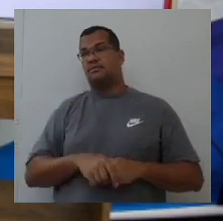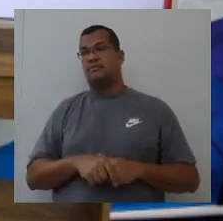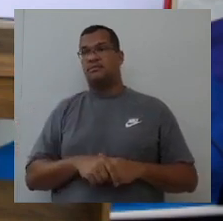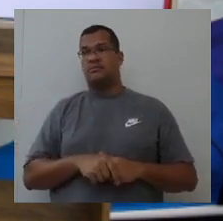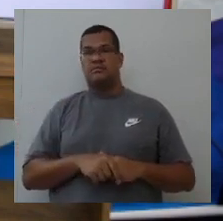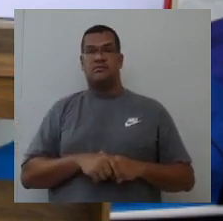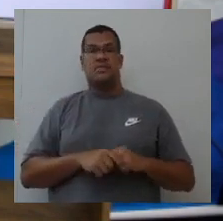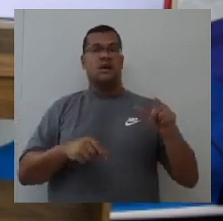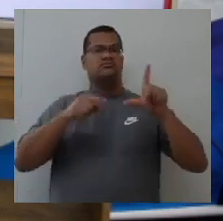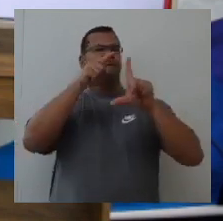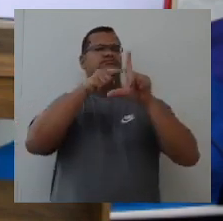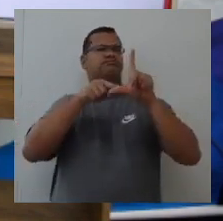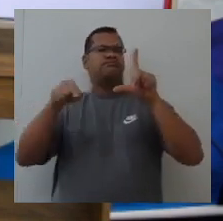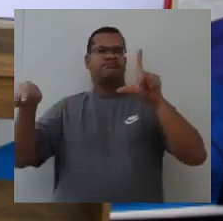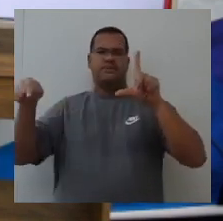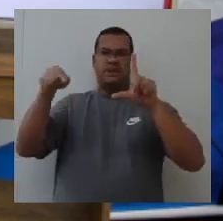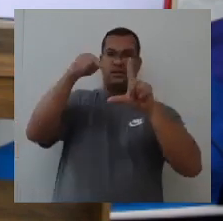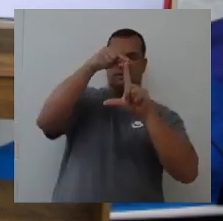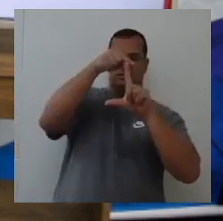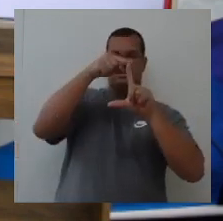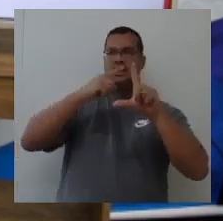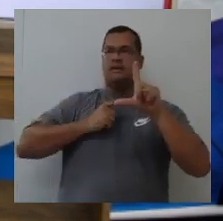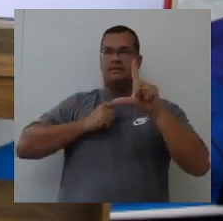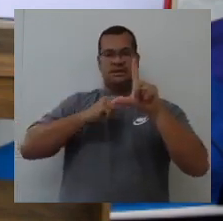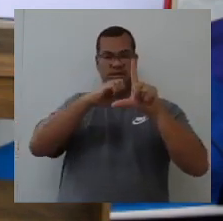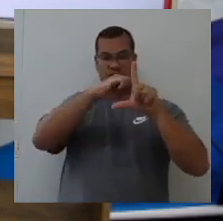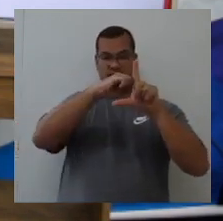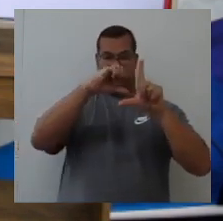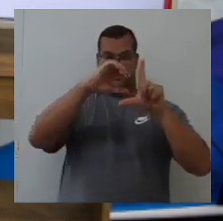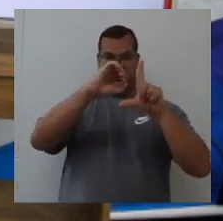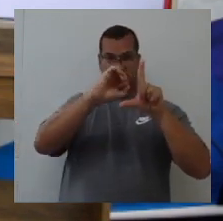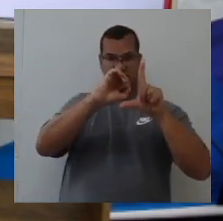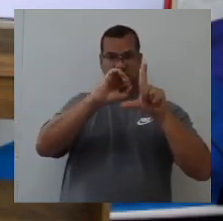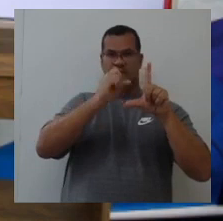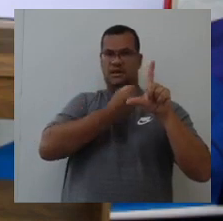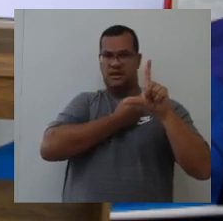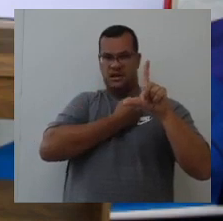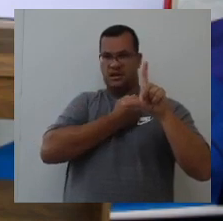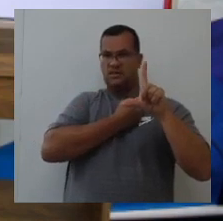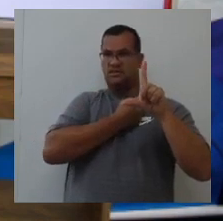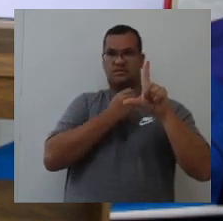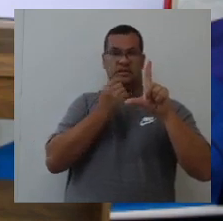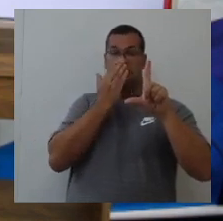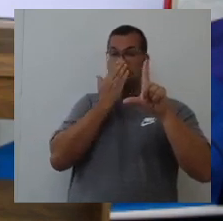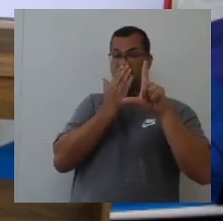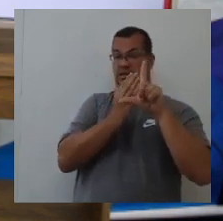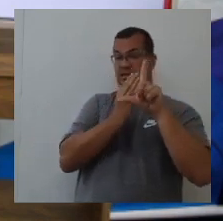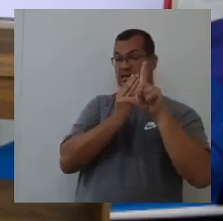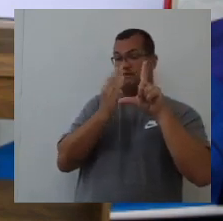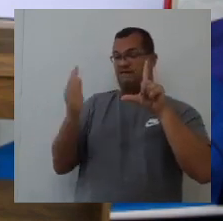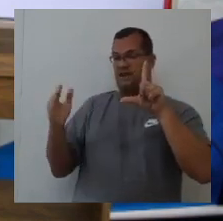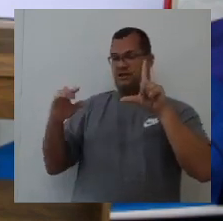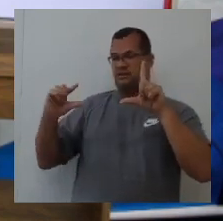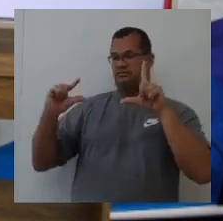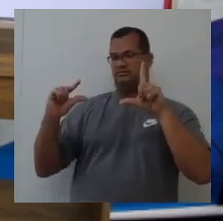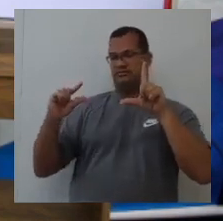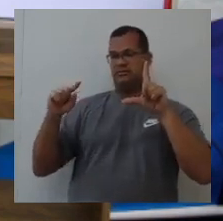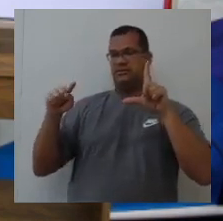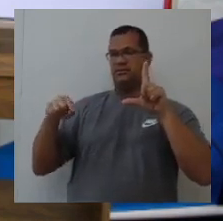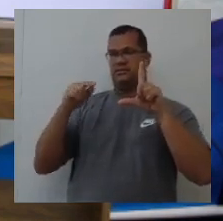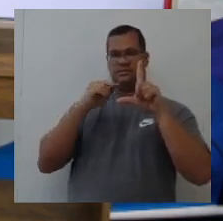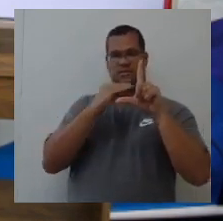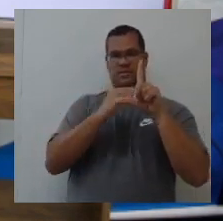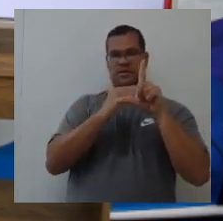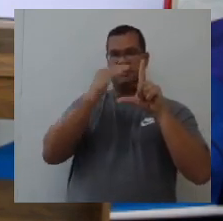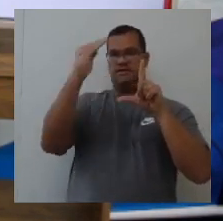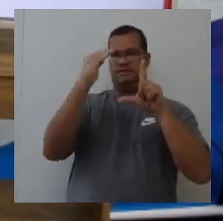em um triângulo retângulo eu tenho um ângulo de 90 graus. Na frente dele eu tenho uma medida chamada